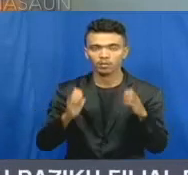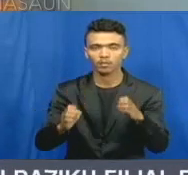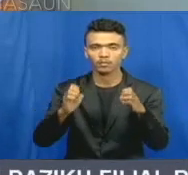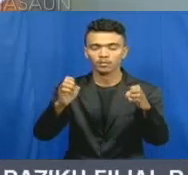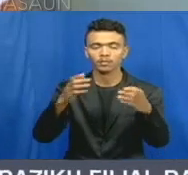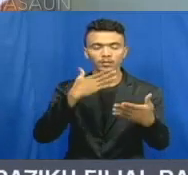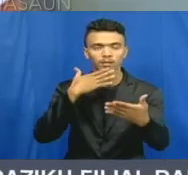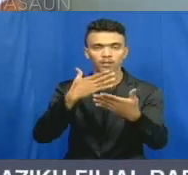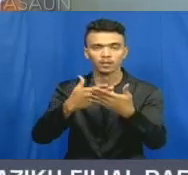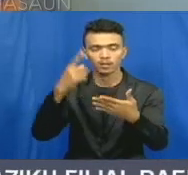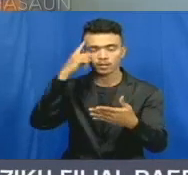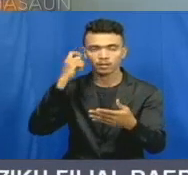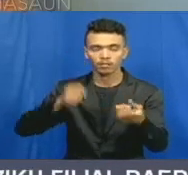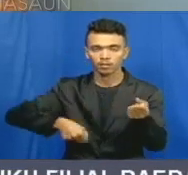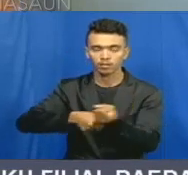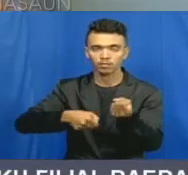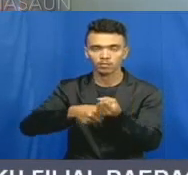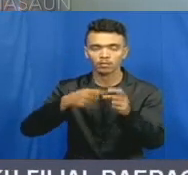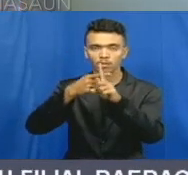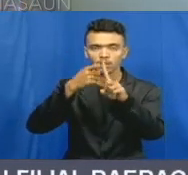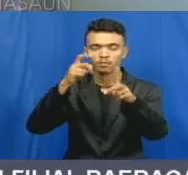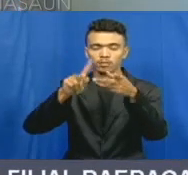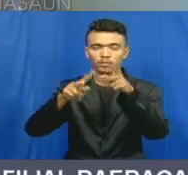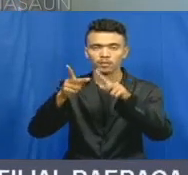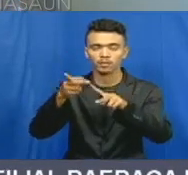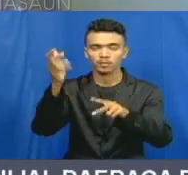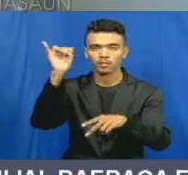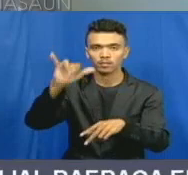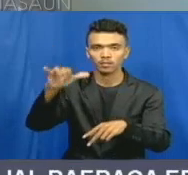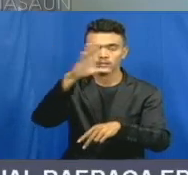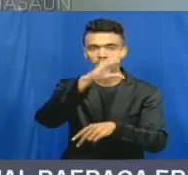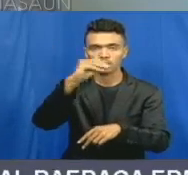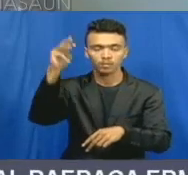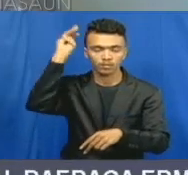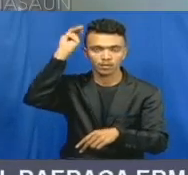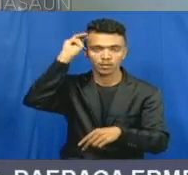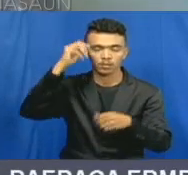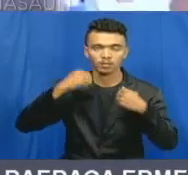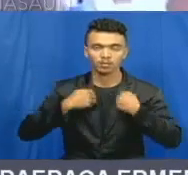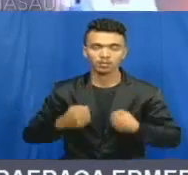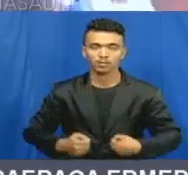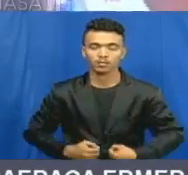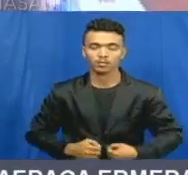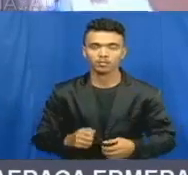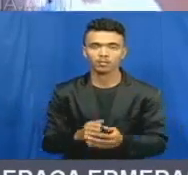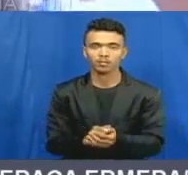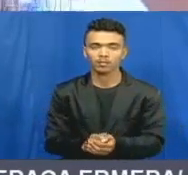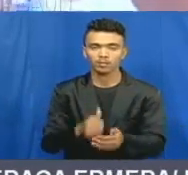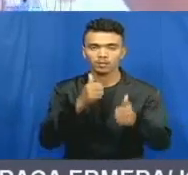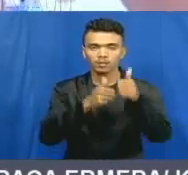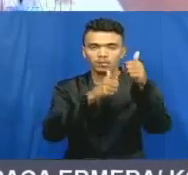suficiente, tamba a mim reta suporta, husi, a minha parceiro sira, nomos husi, Ministério da Saúde. Entretanto,